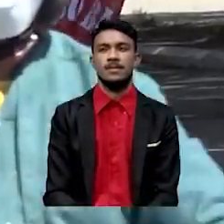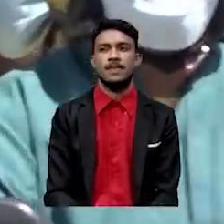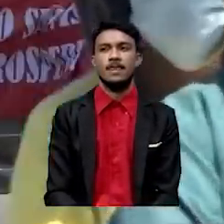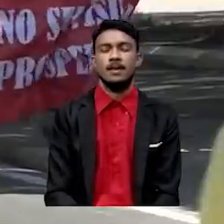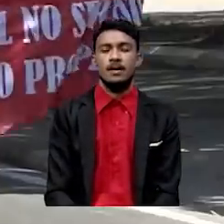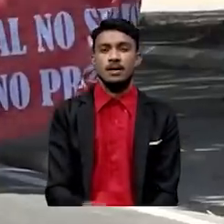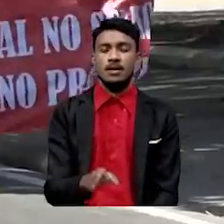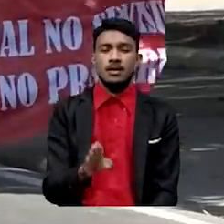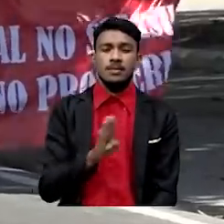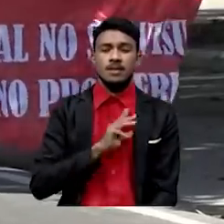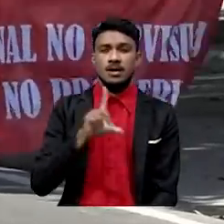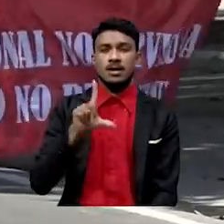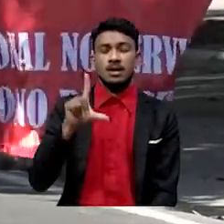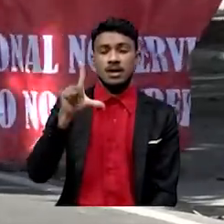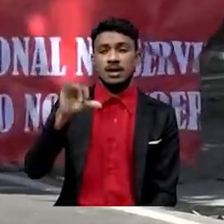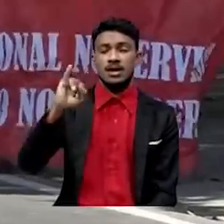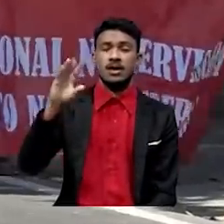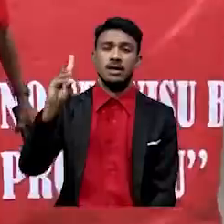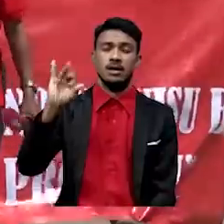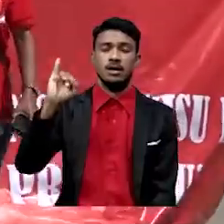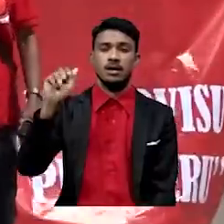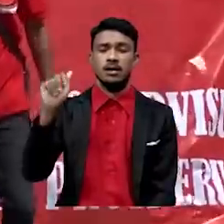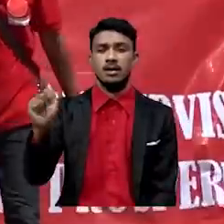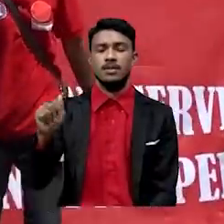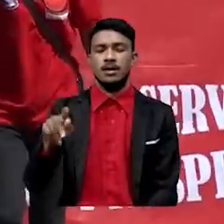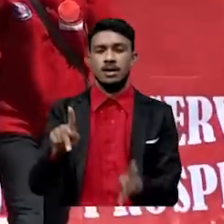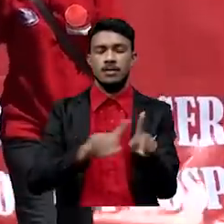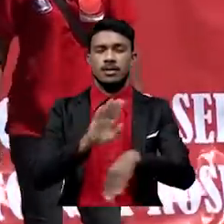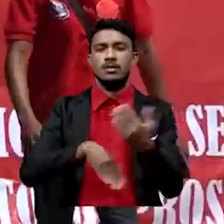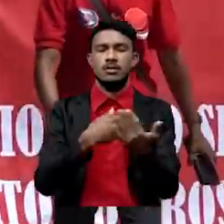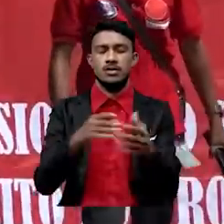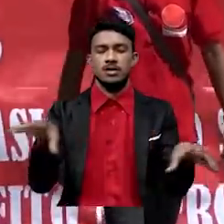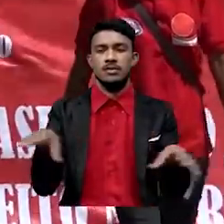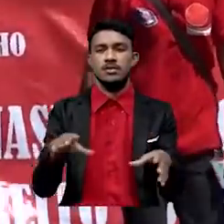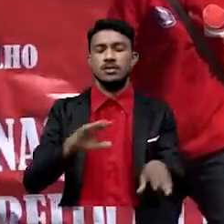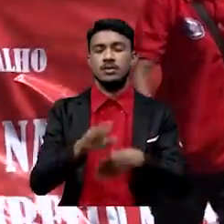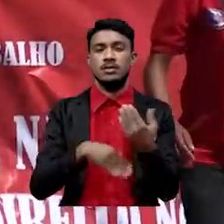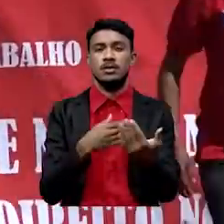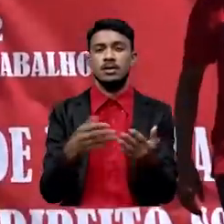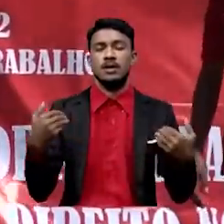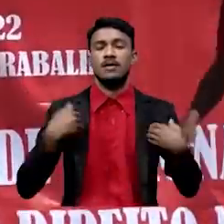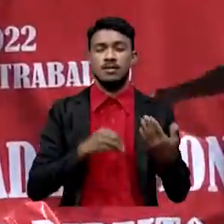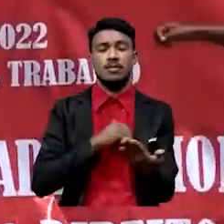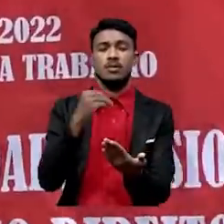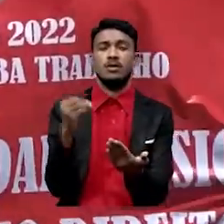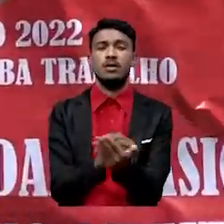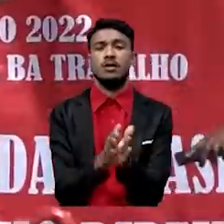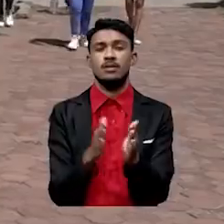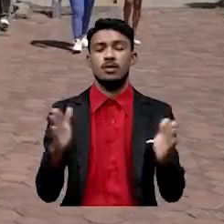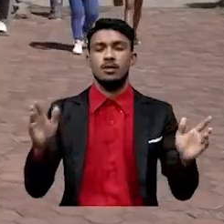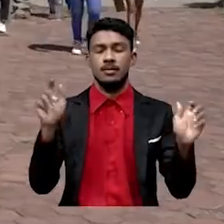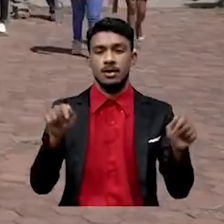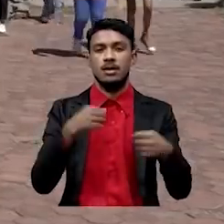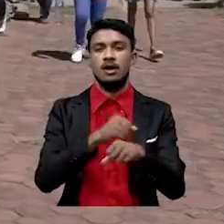Balidia no trabalhador sira seluk, salário ne bedia kliu, se significa oportunidade boa kliu tang atau